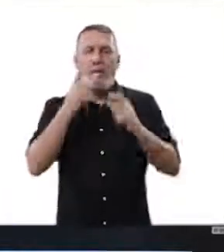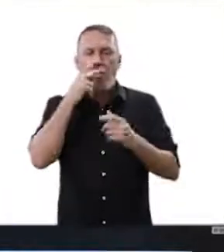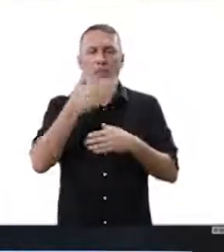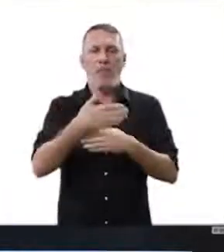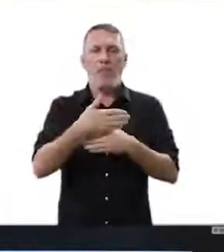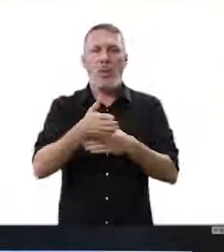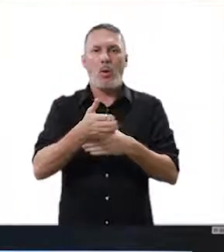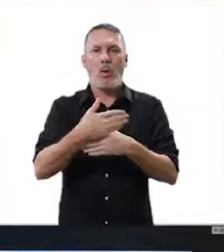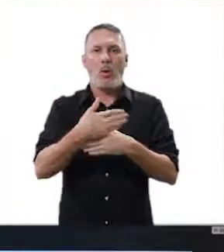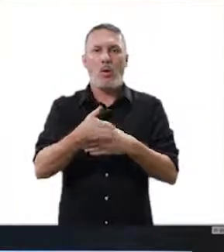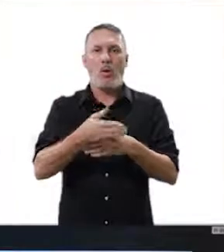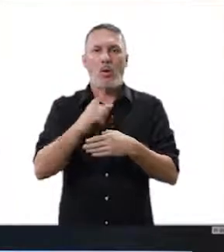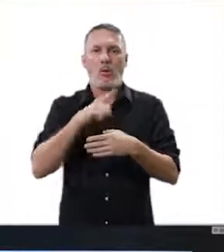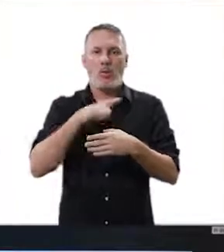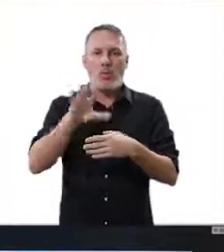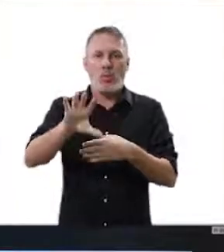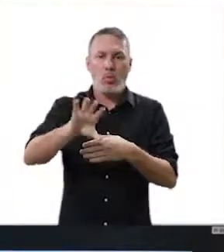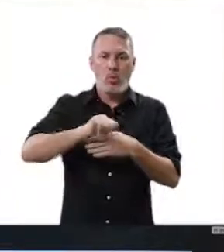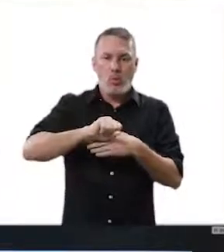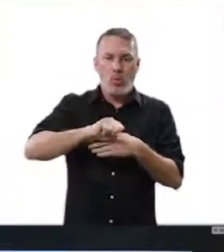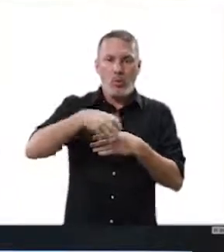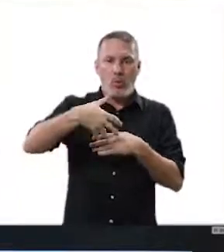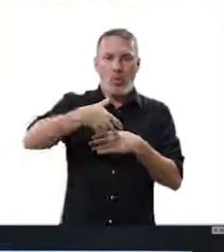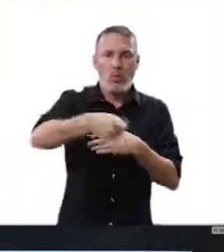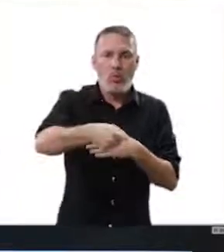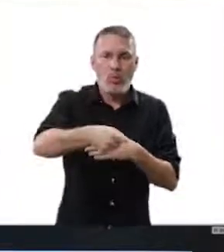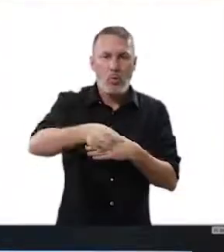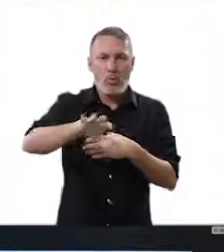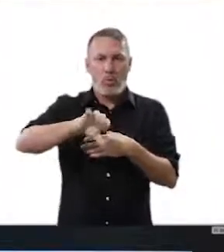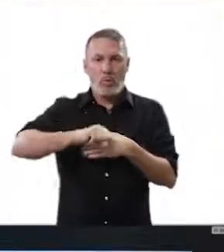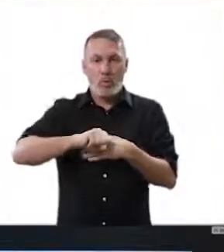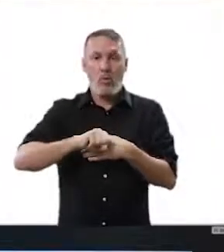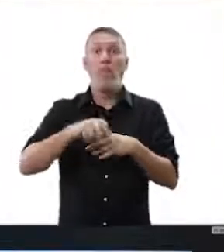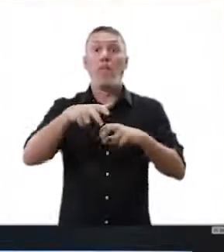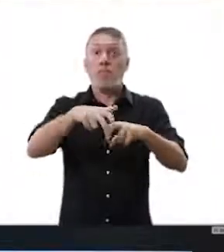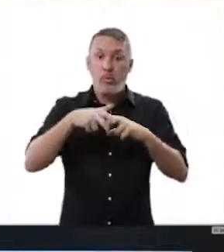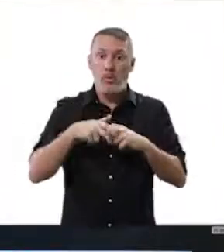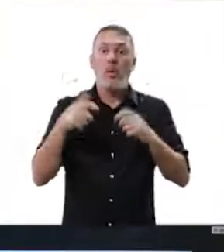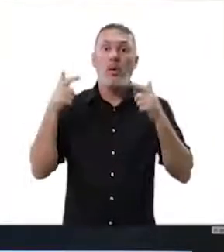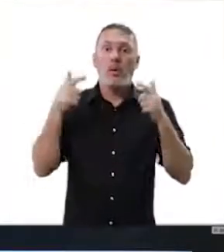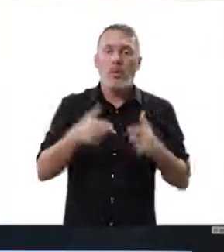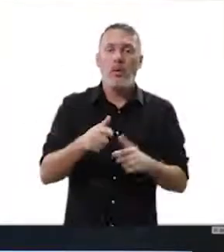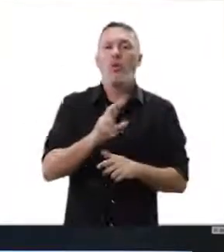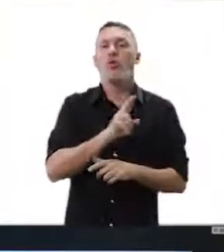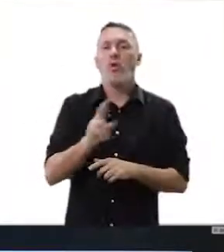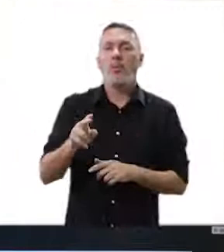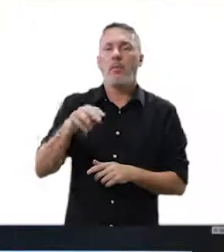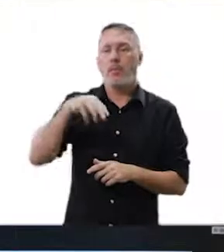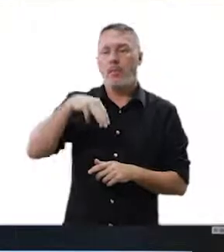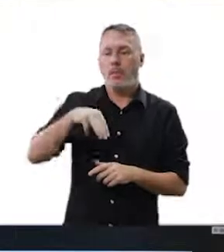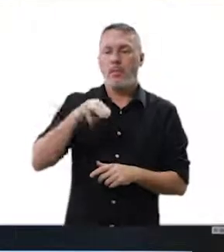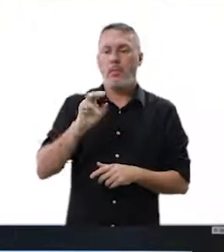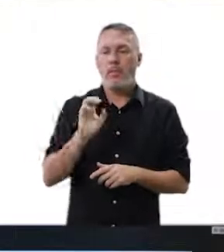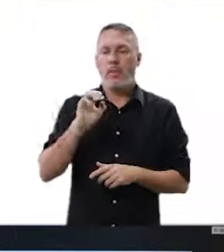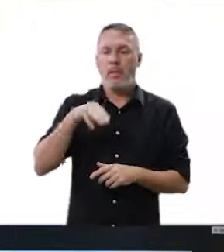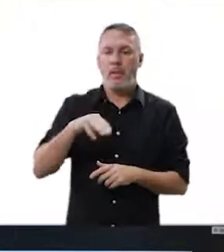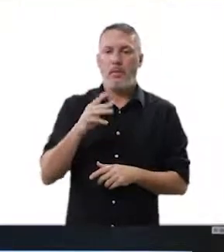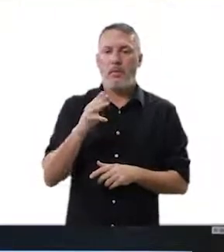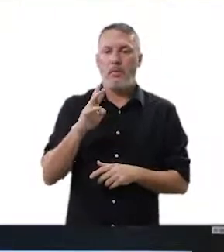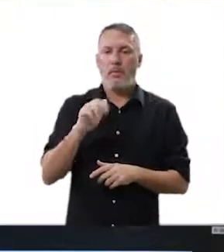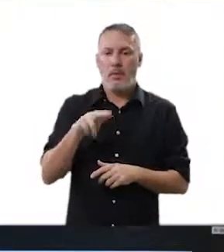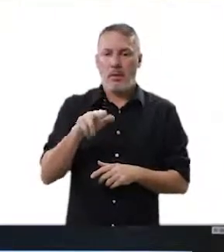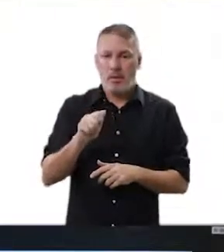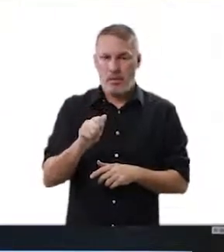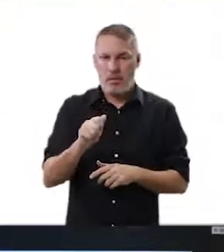membrana semipermeável, porque ela é permeável a determinadas substâncias, porém outras ela não permite